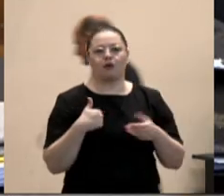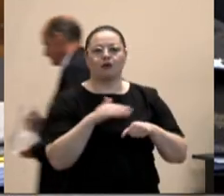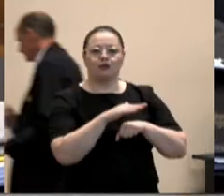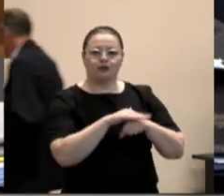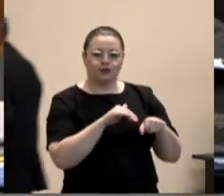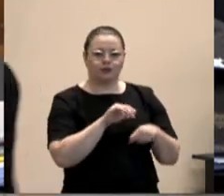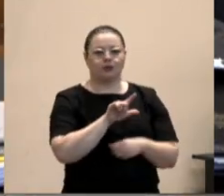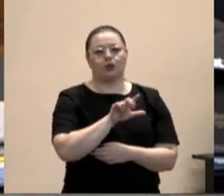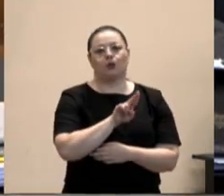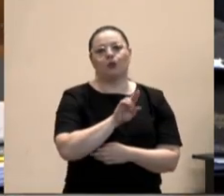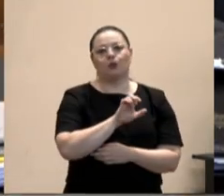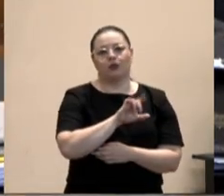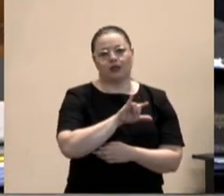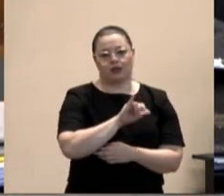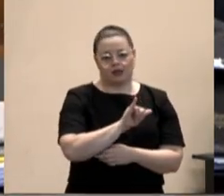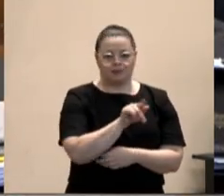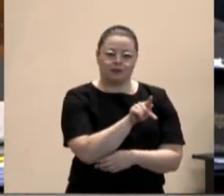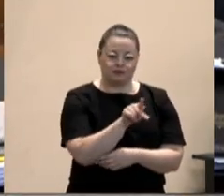Lueli,